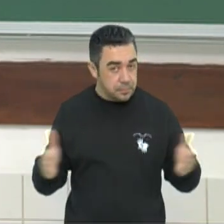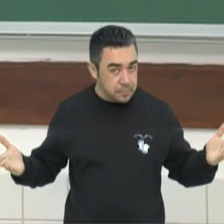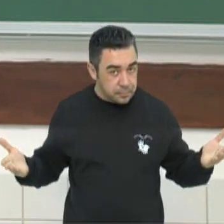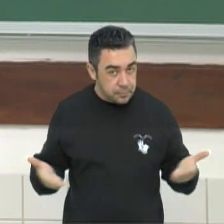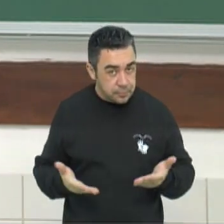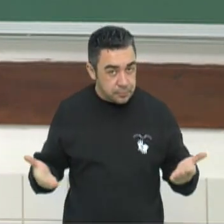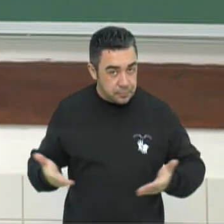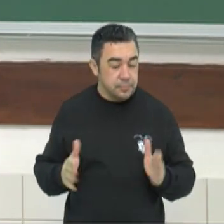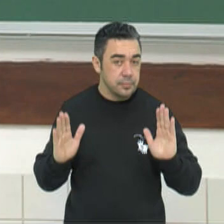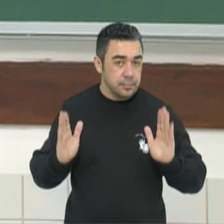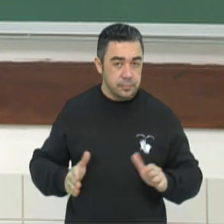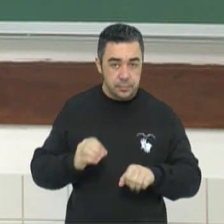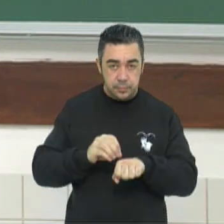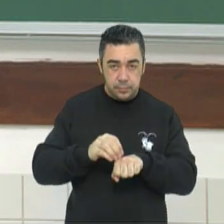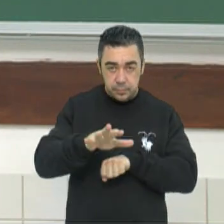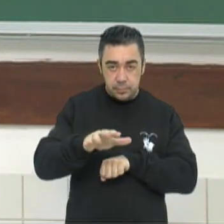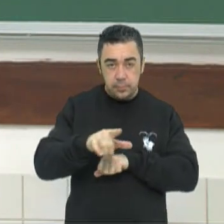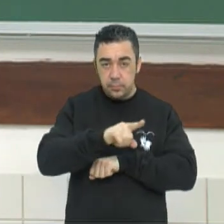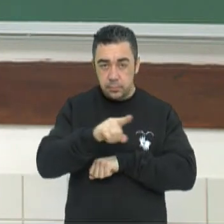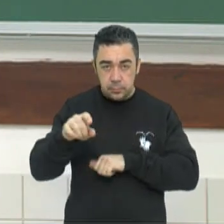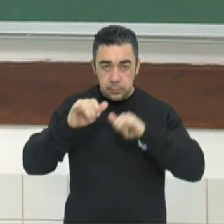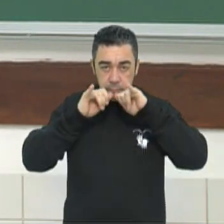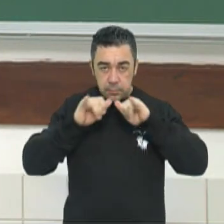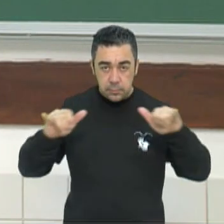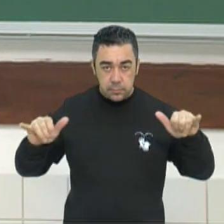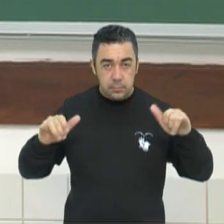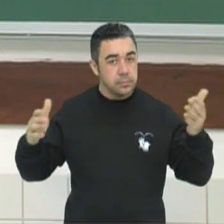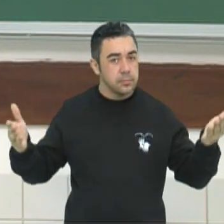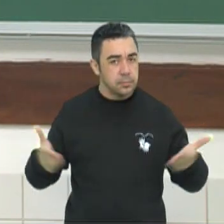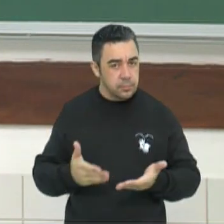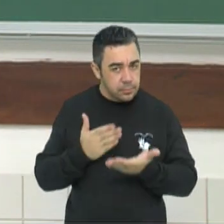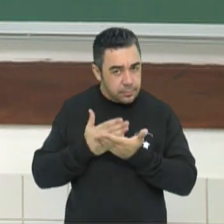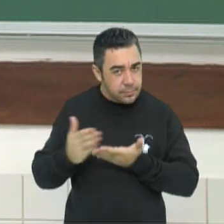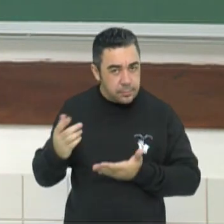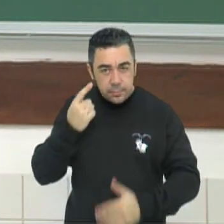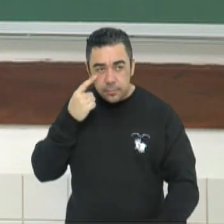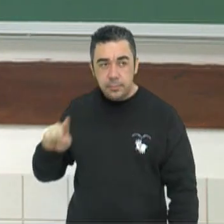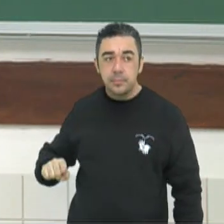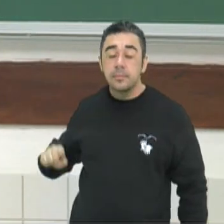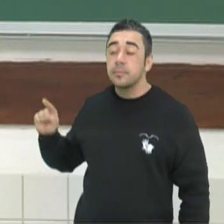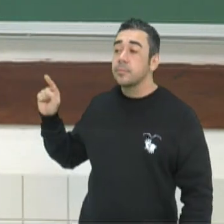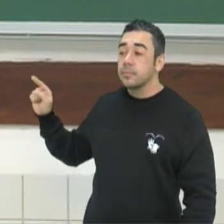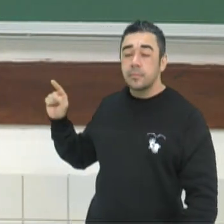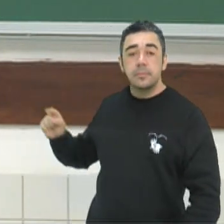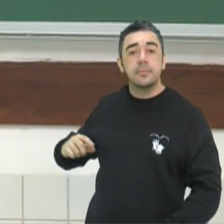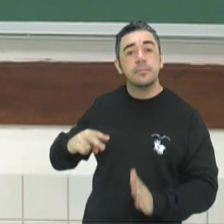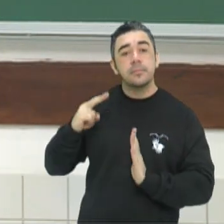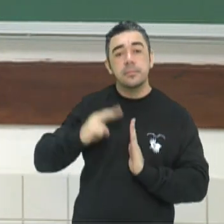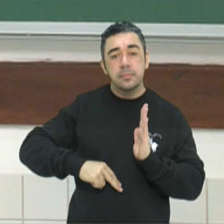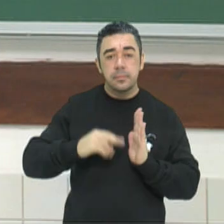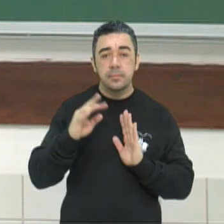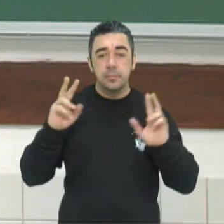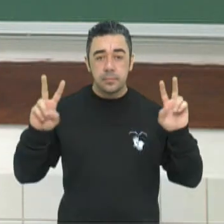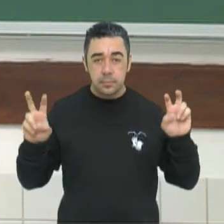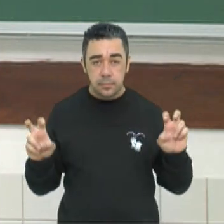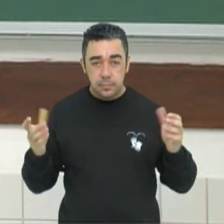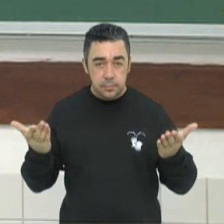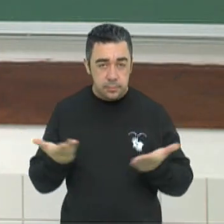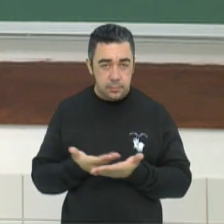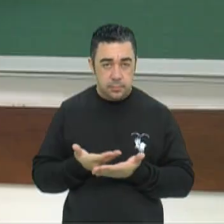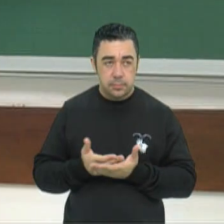que eu dei esse recado, que a gente relembrou desse aviso, vamos verificar aqui, vamos ler o tema da aula de hoje. Vamos